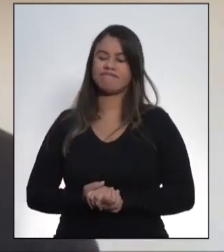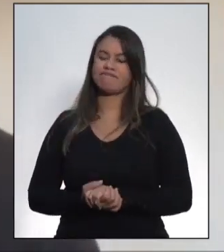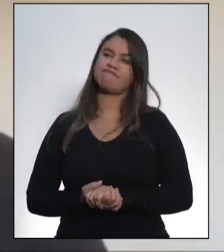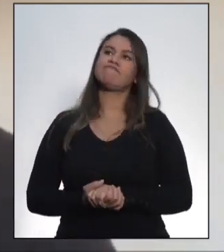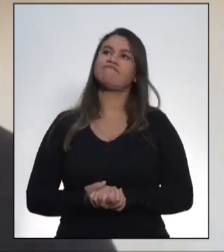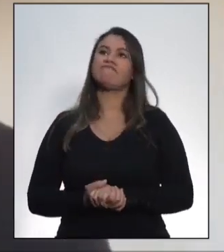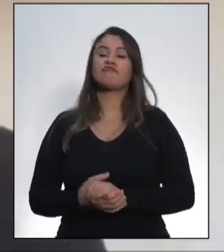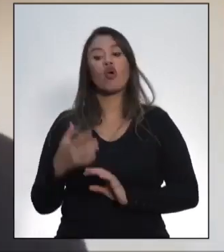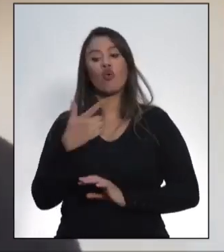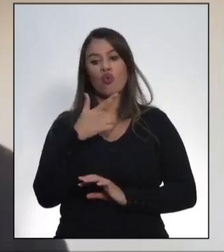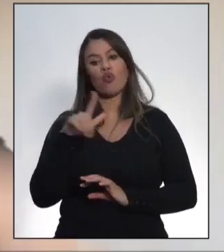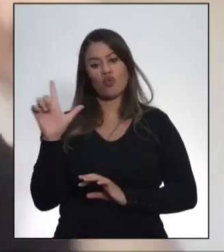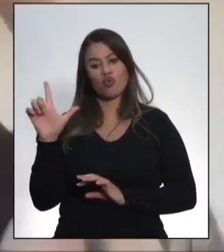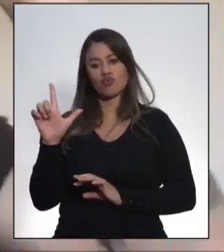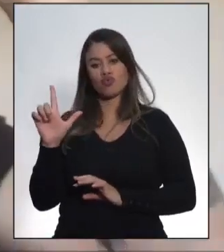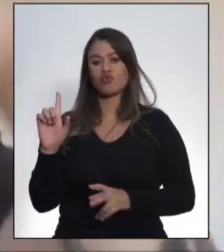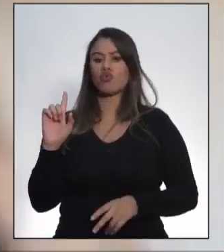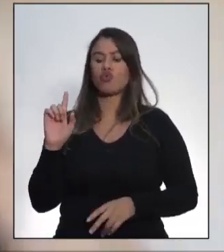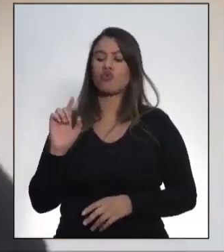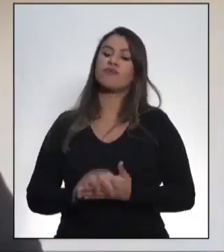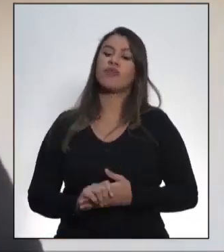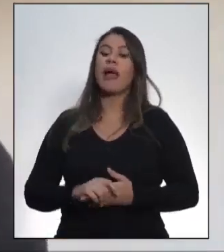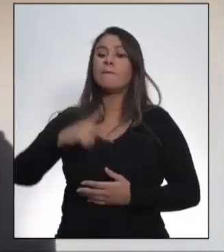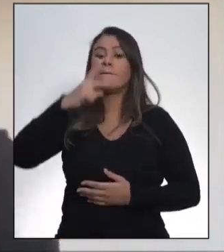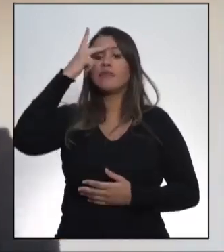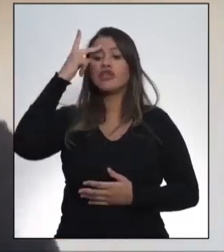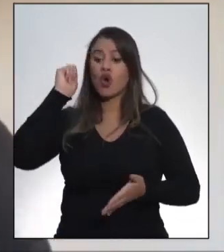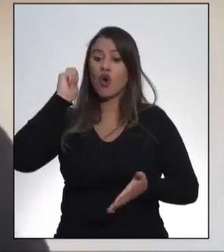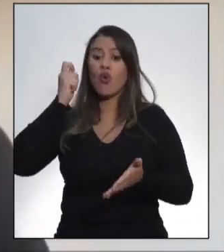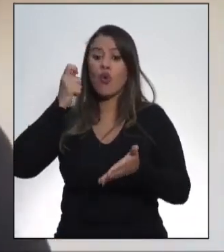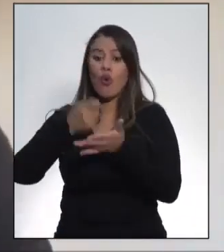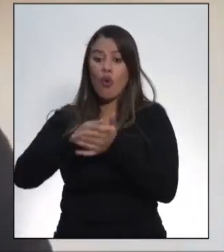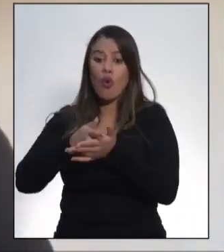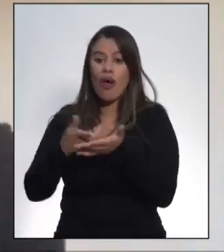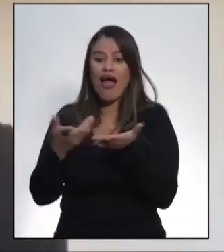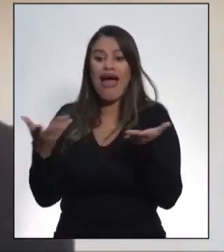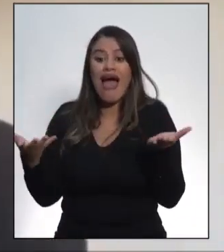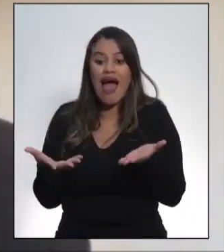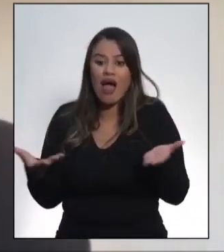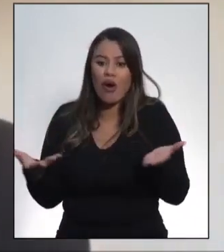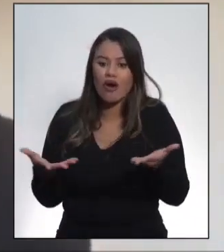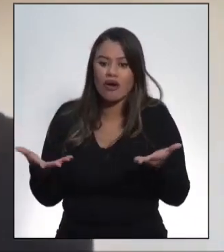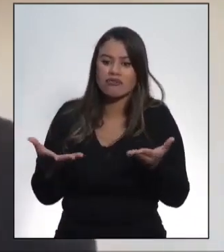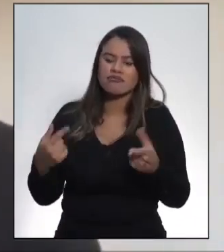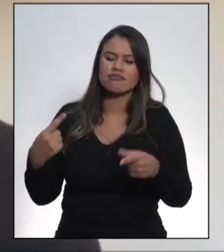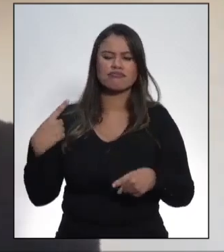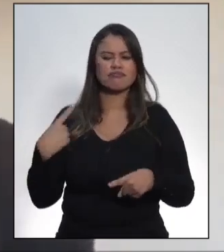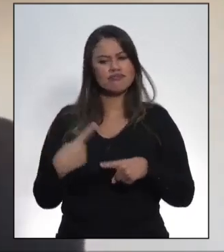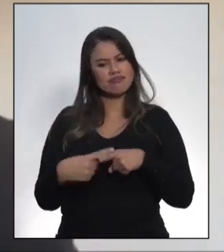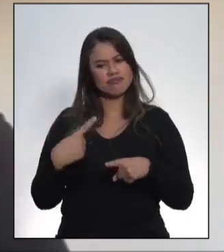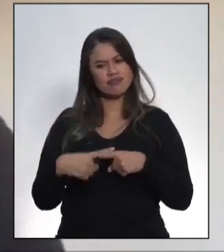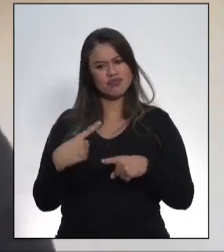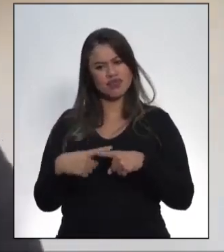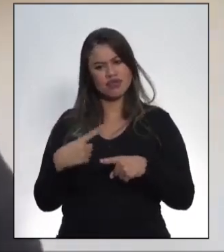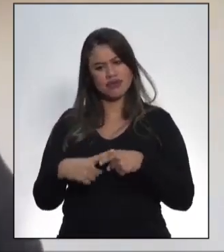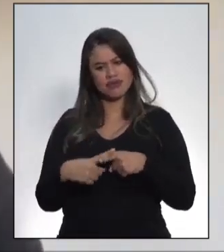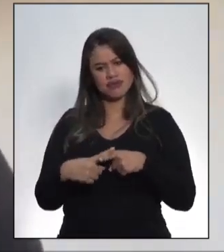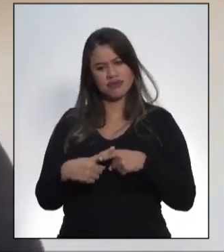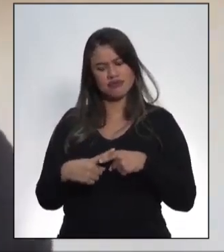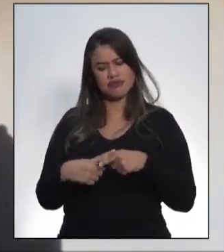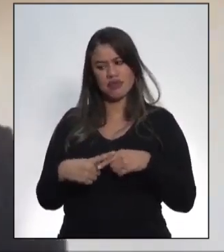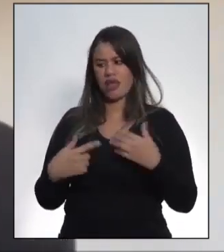que as pessoas deveriam comprar agora? Elas deveriam comprar agora porque tem uma